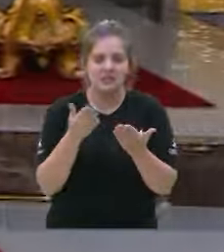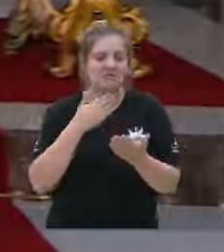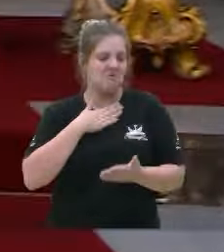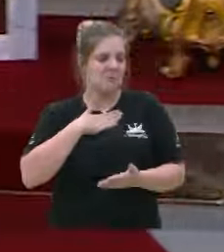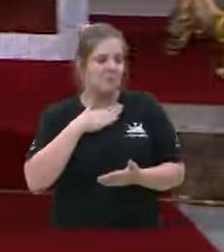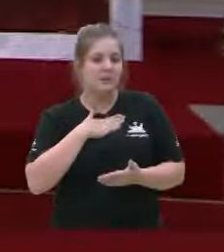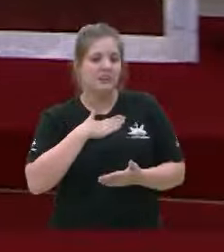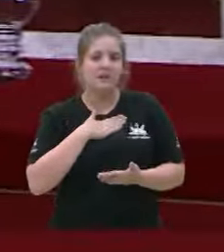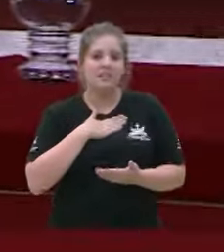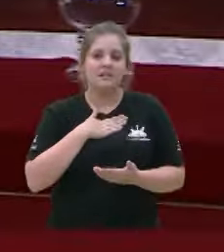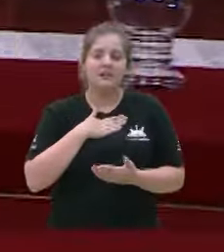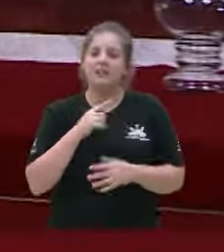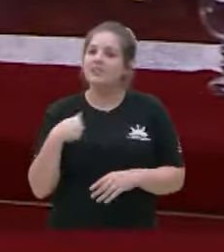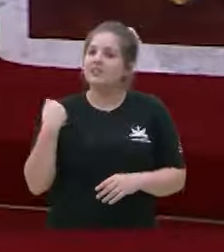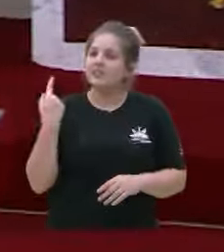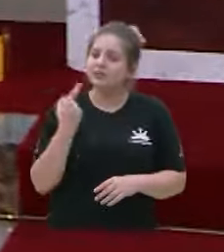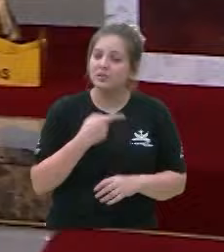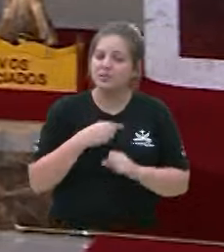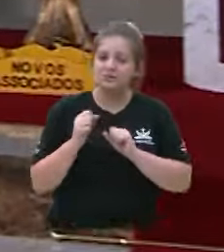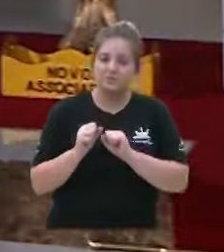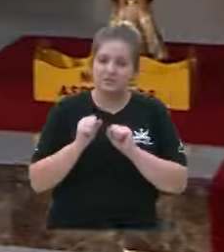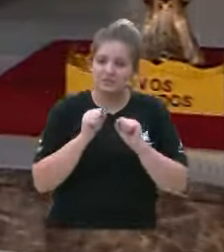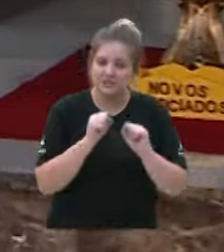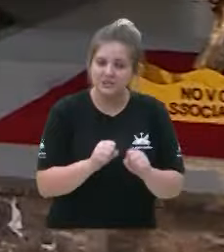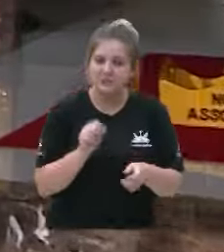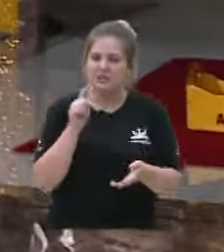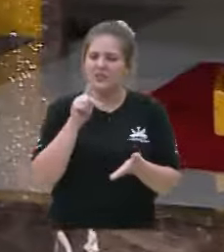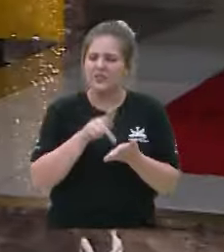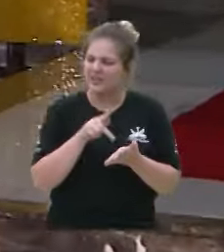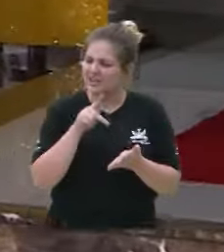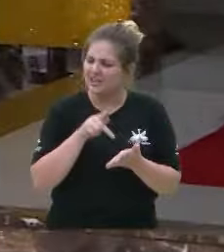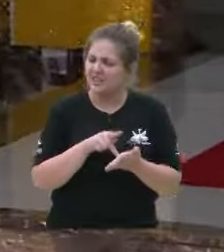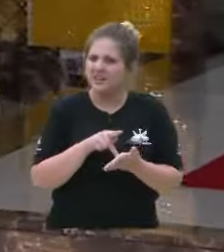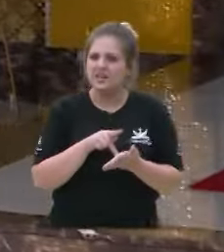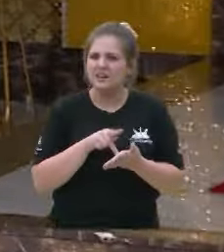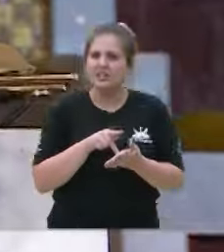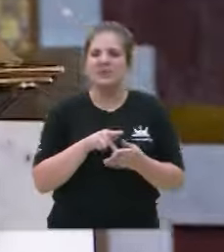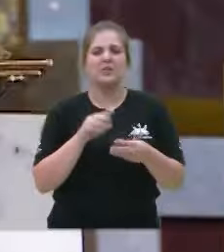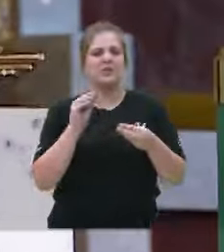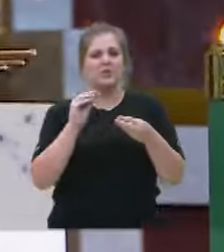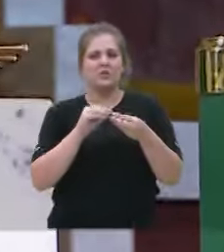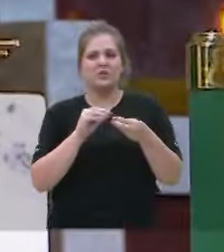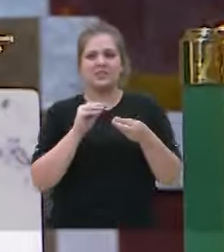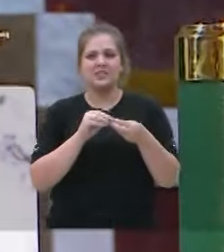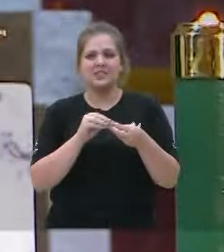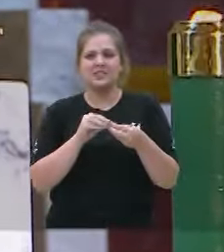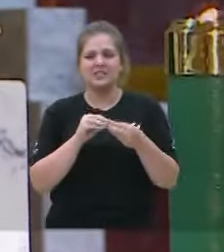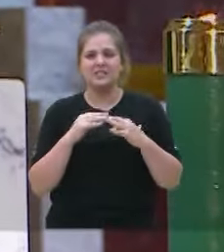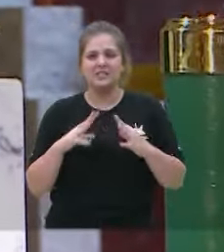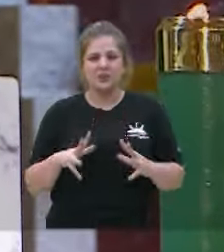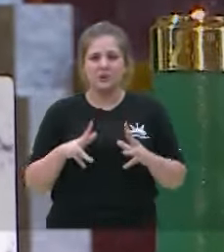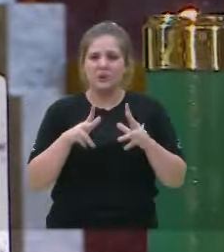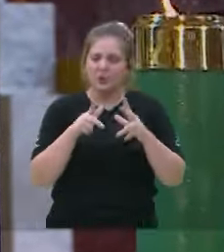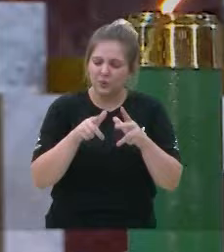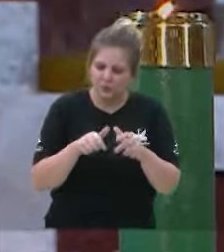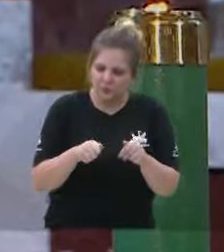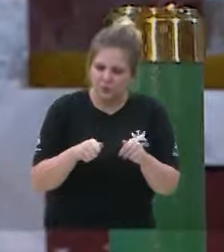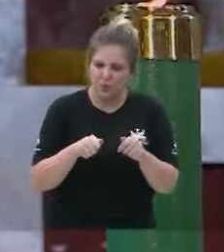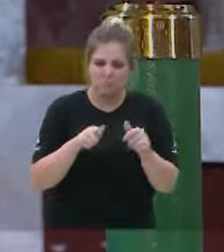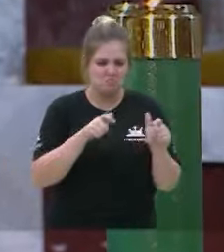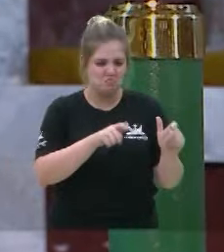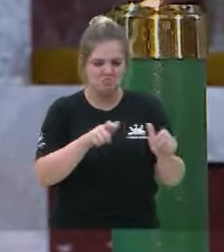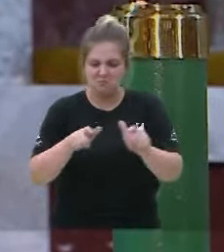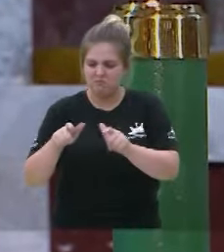mim é que nós possamos realmente produzir em todos os ambientes